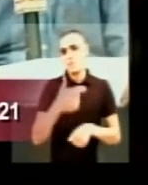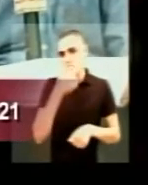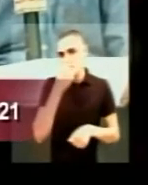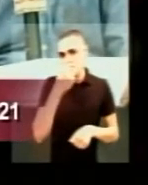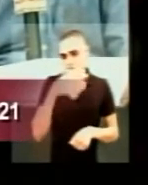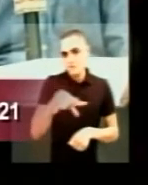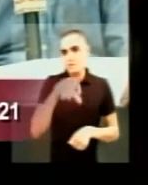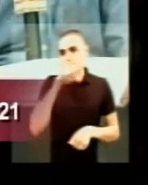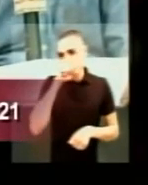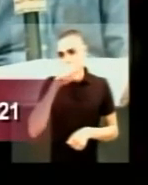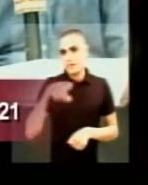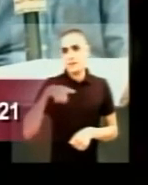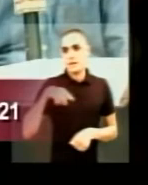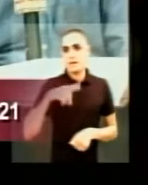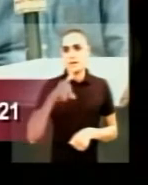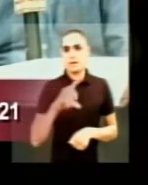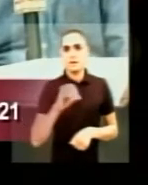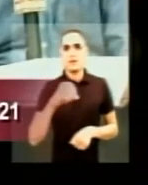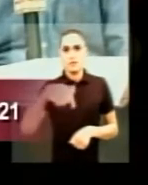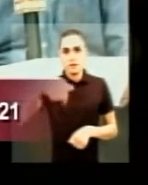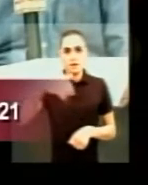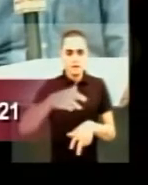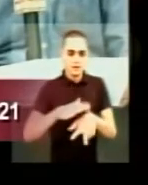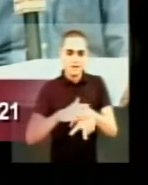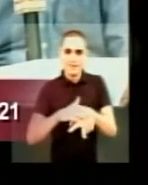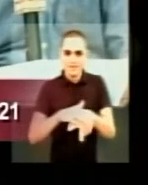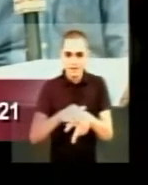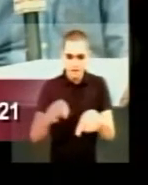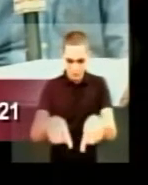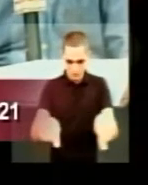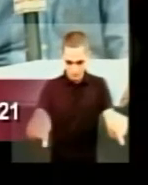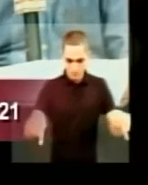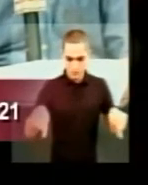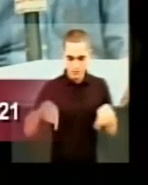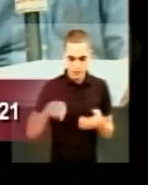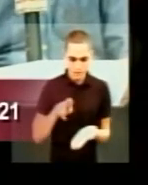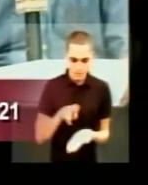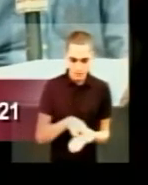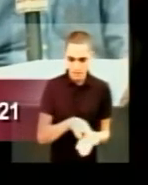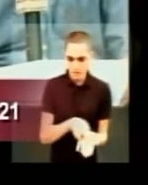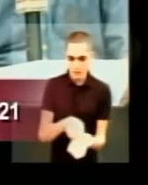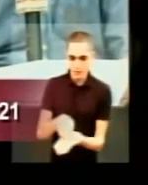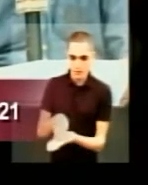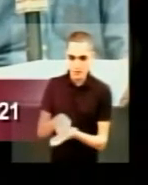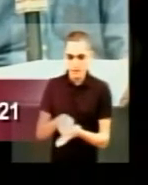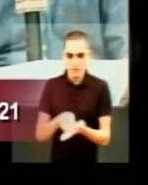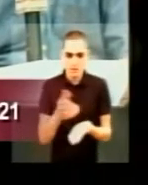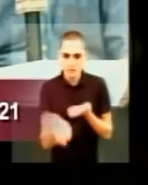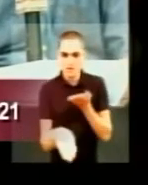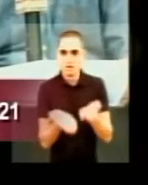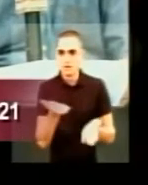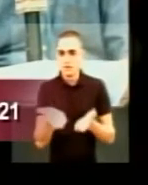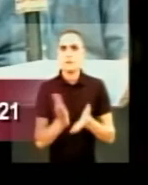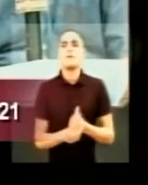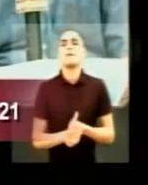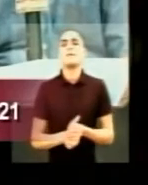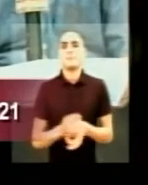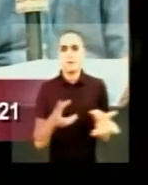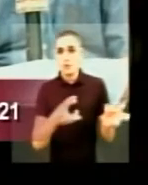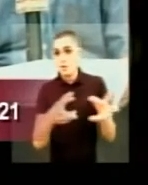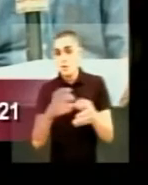internados em leitos de enfermaria. Então, também observamos um aumento nos